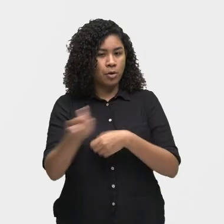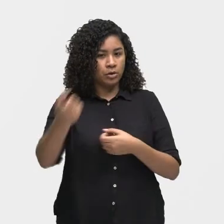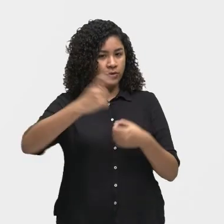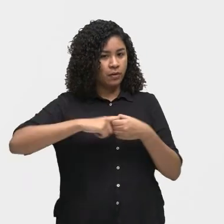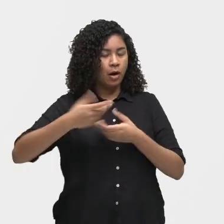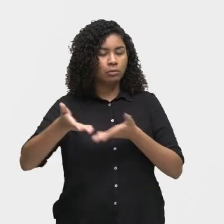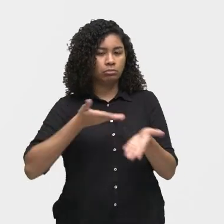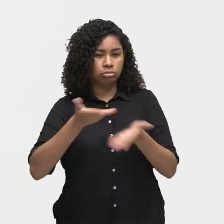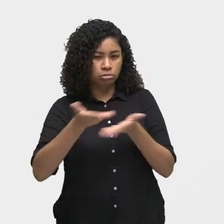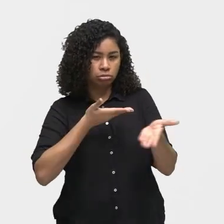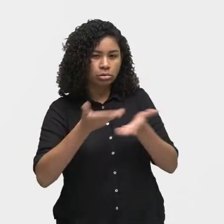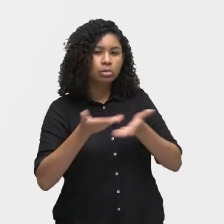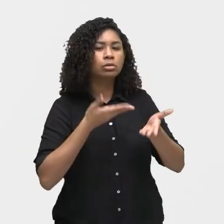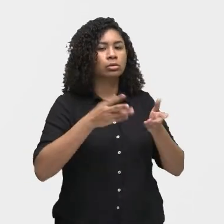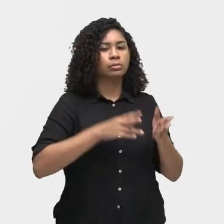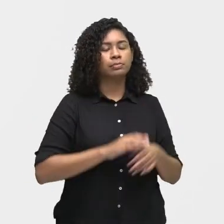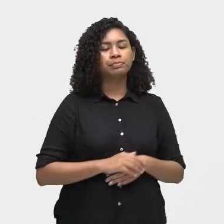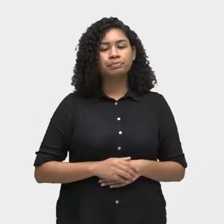e vamos dialogar acerca dos